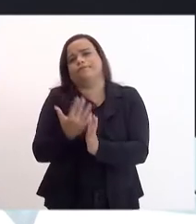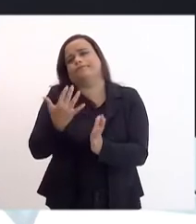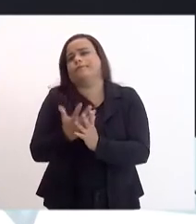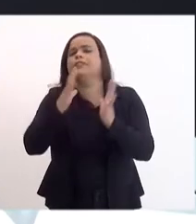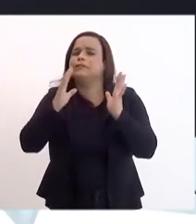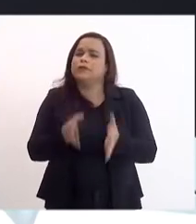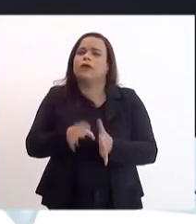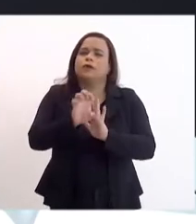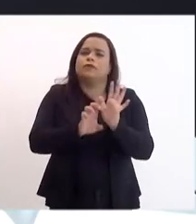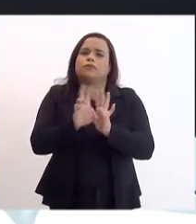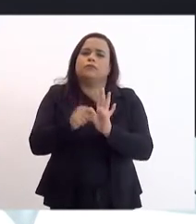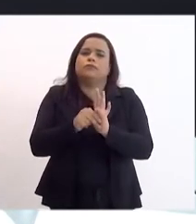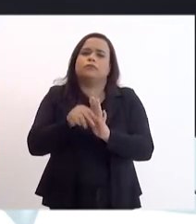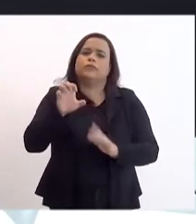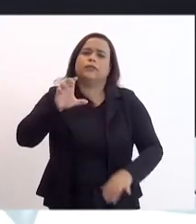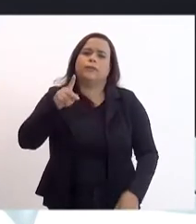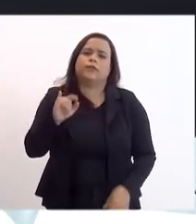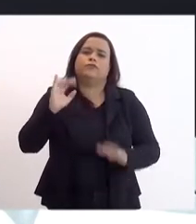CPI.